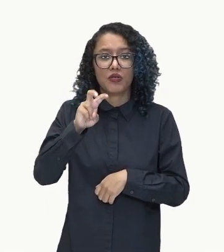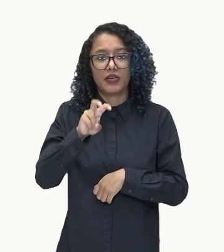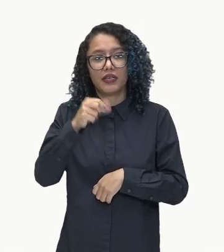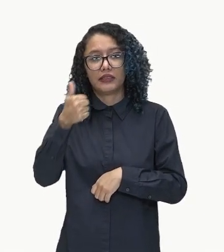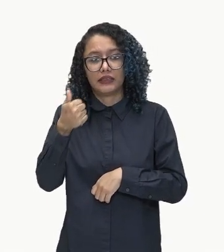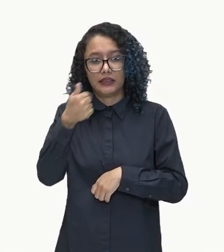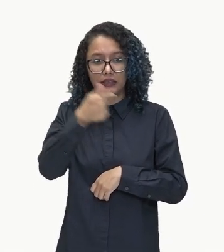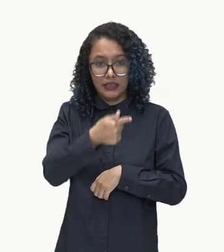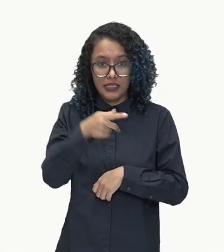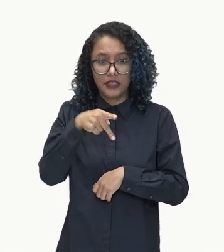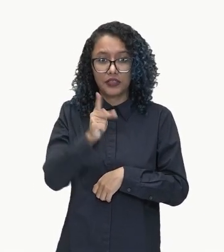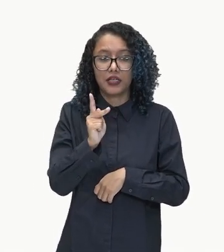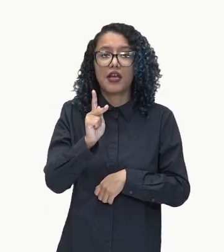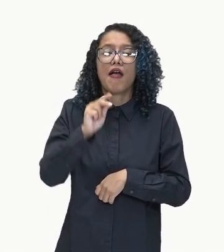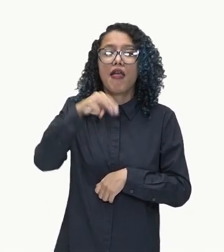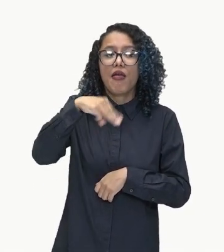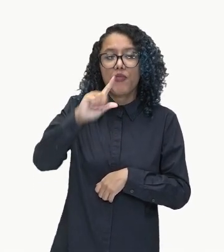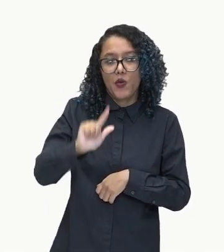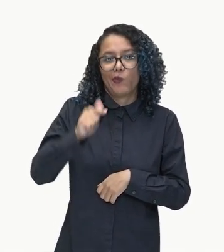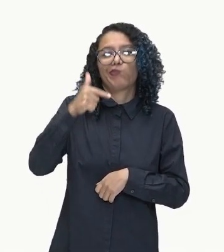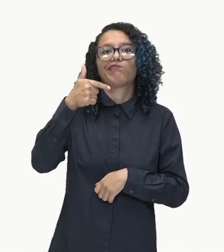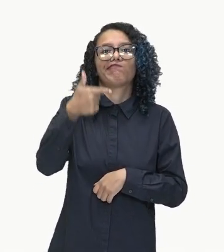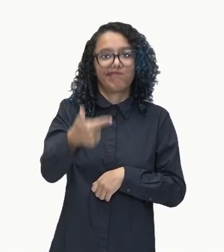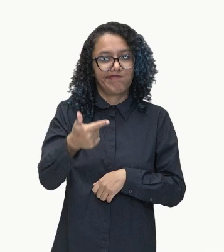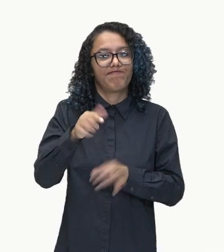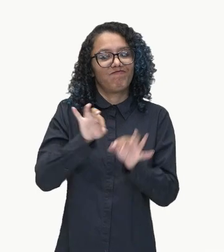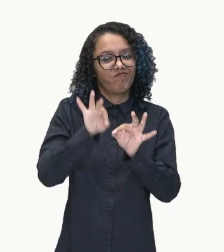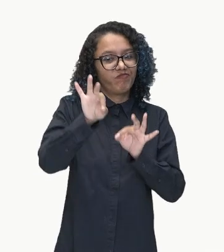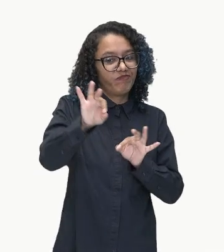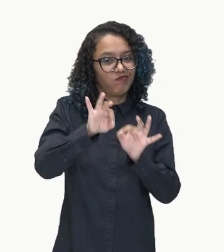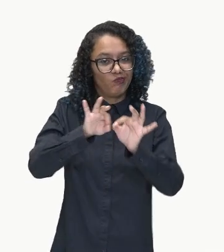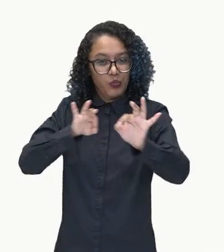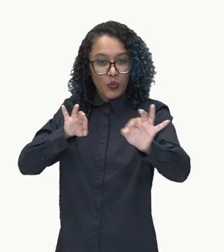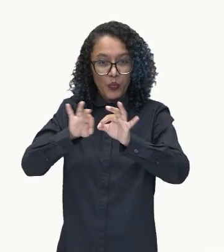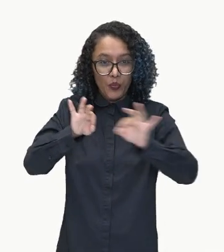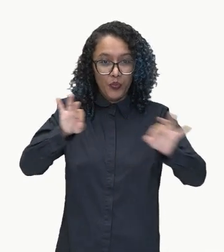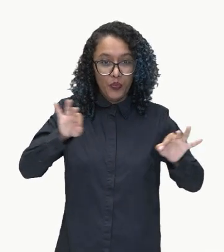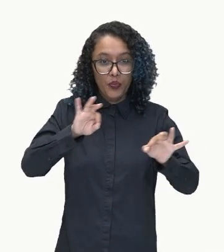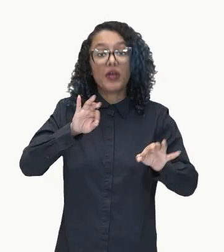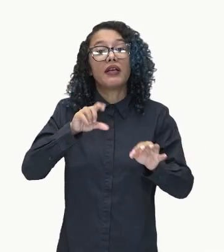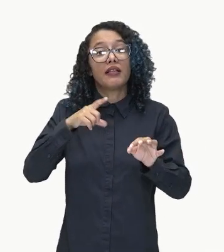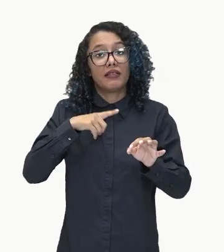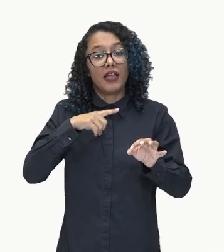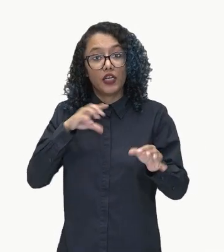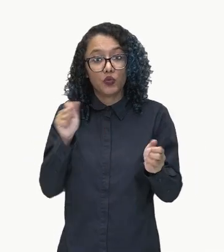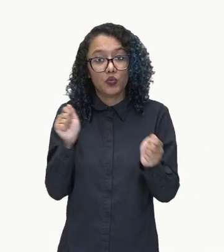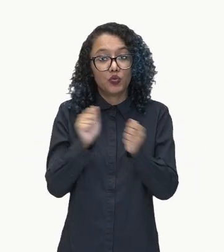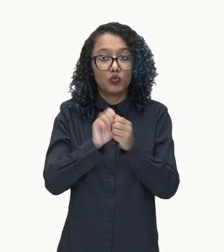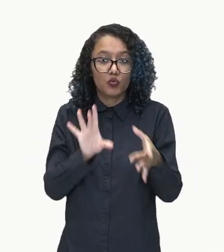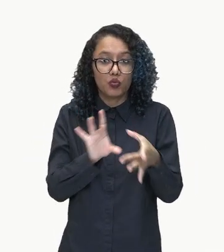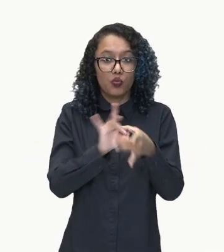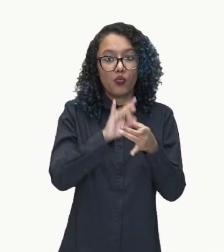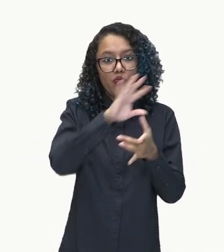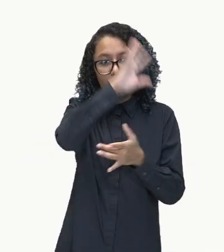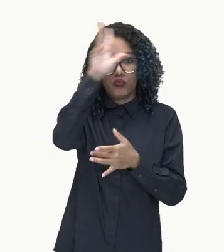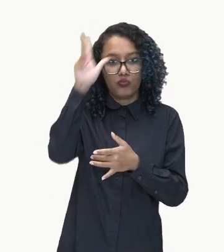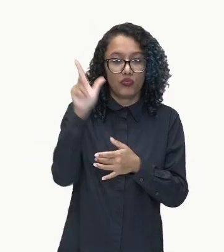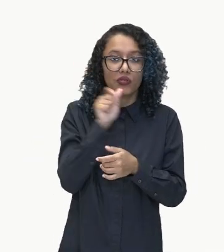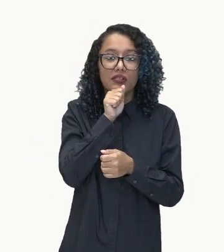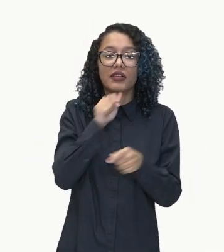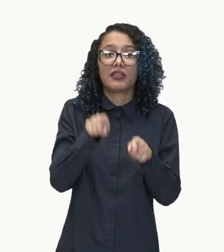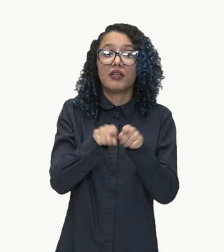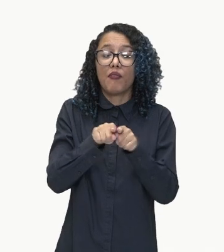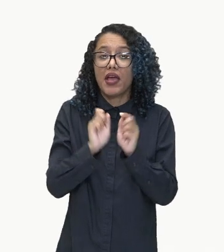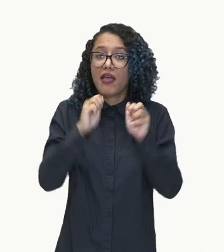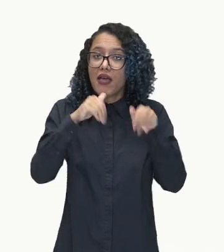8.833.517 quilômetros quadrados. Isso incluindo quem? O Alasca e o Havaí, que são os estados, vão